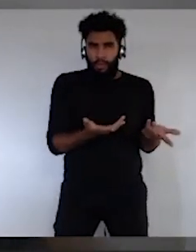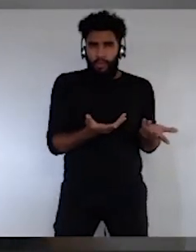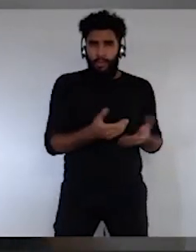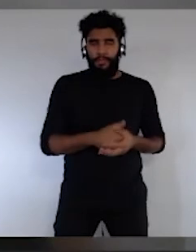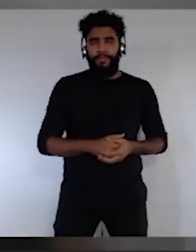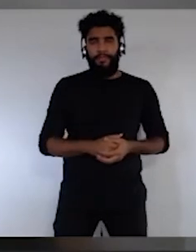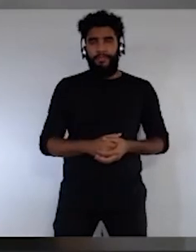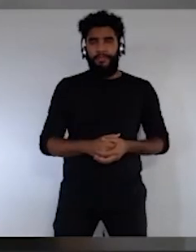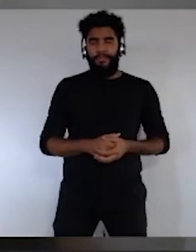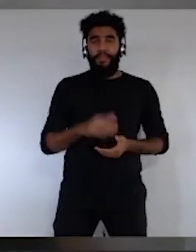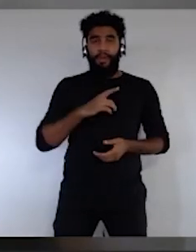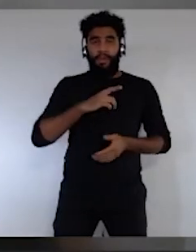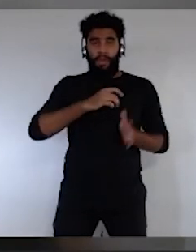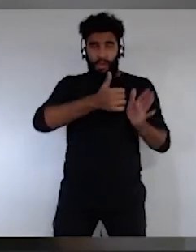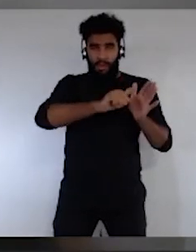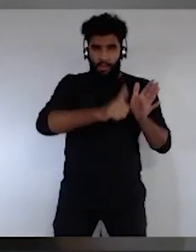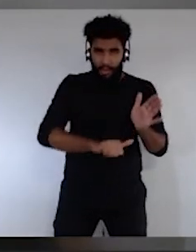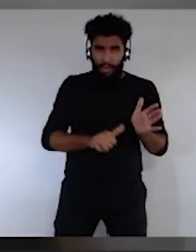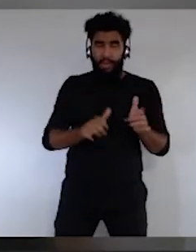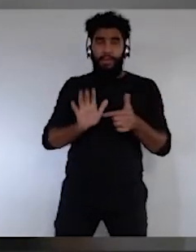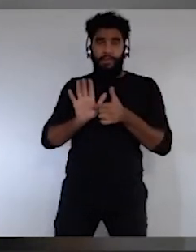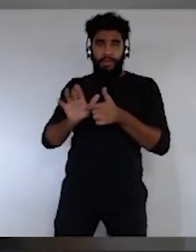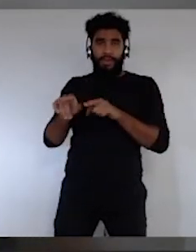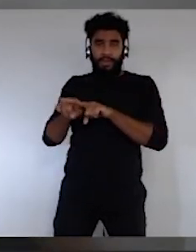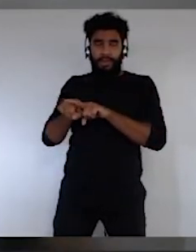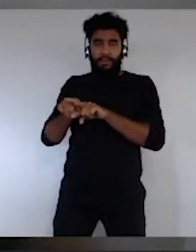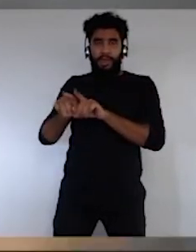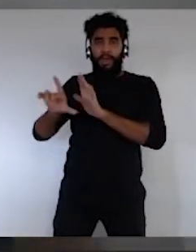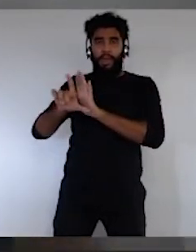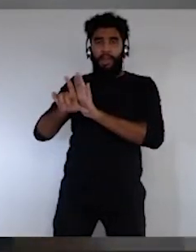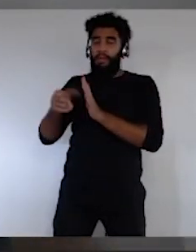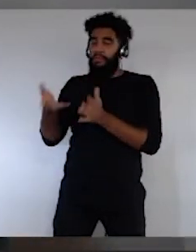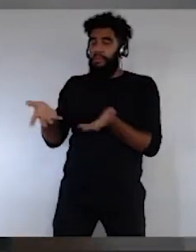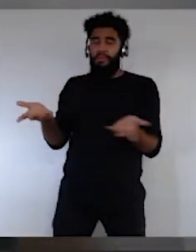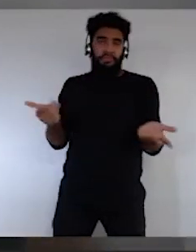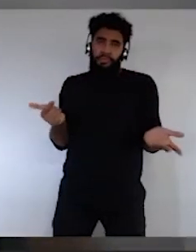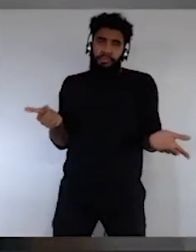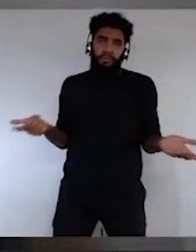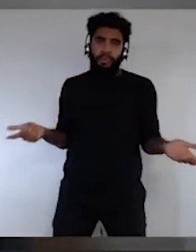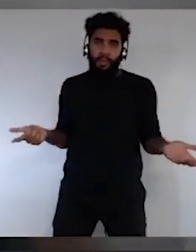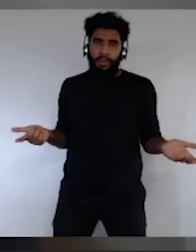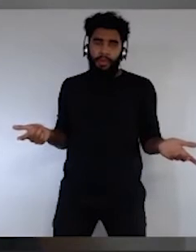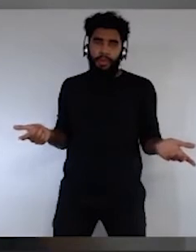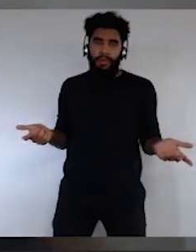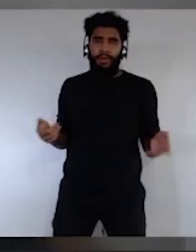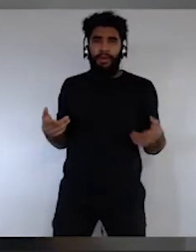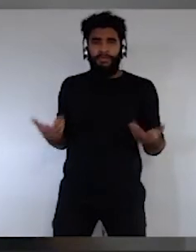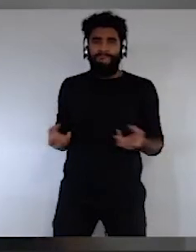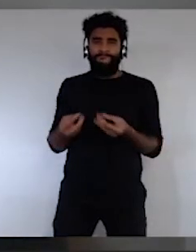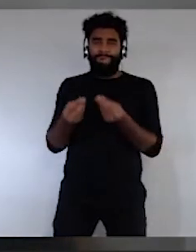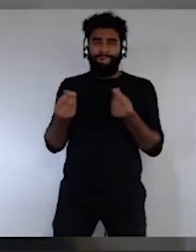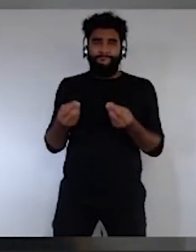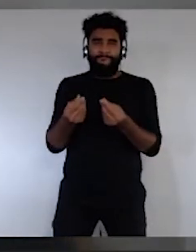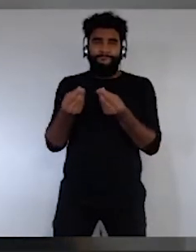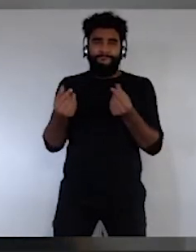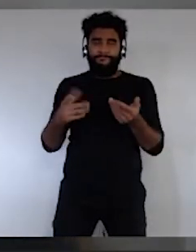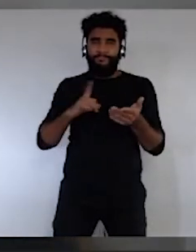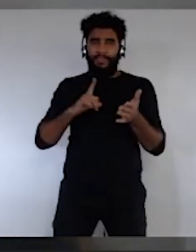dando segurança jurídica a prever 3 formas de desconstituir coisa julgada. Tá? E, ainda